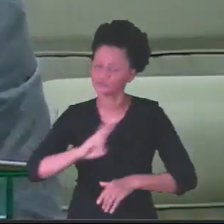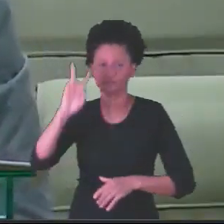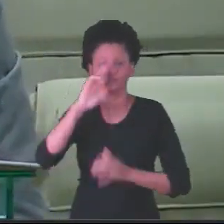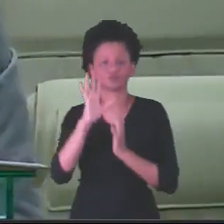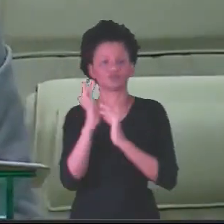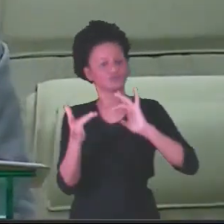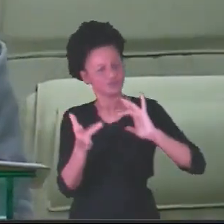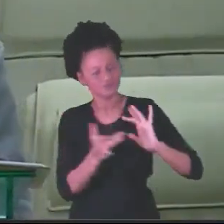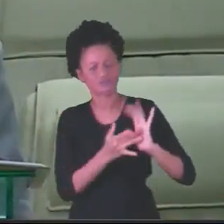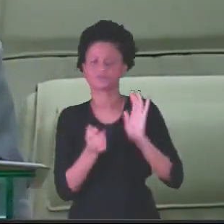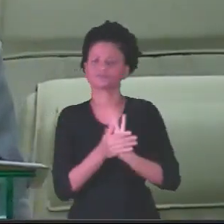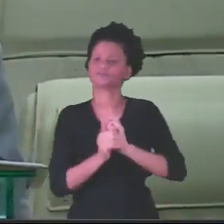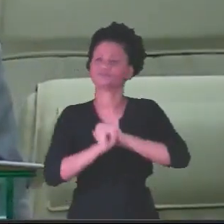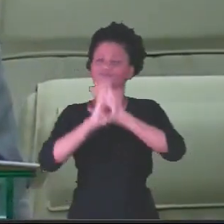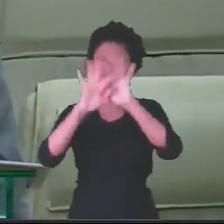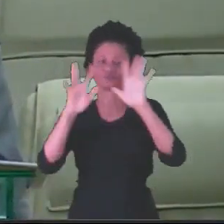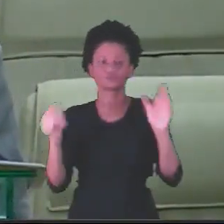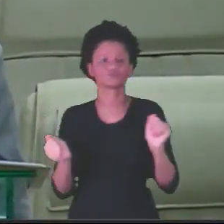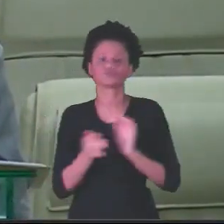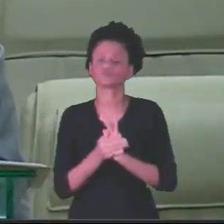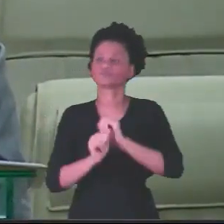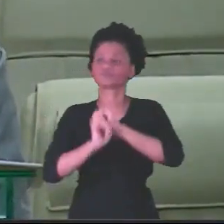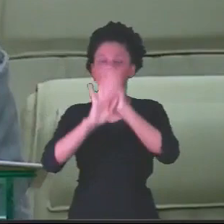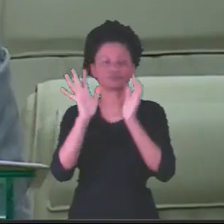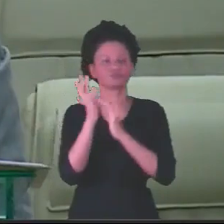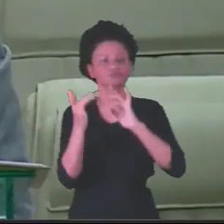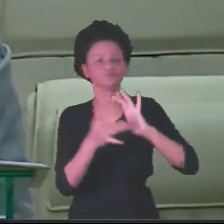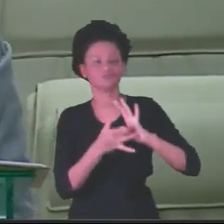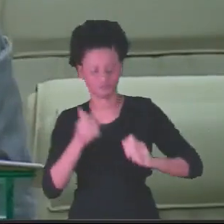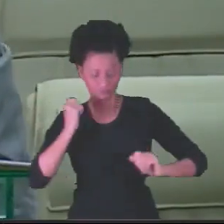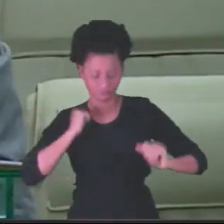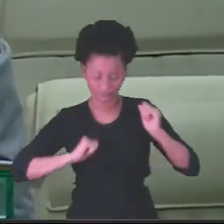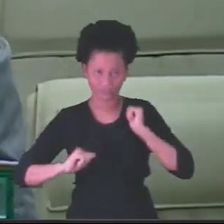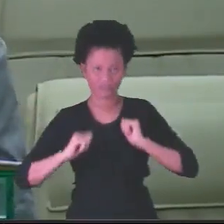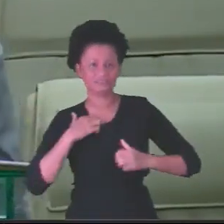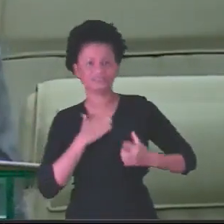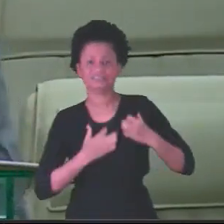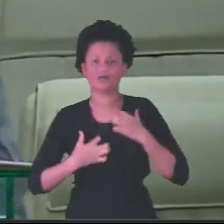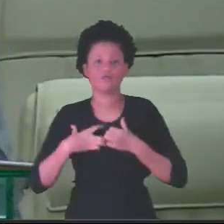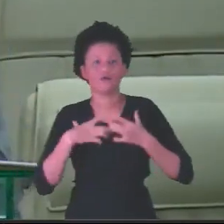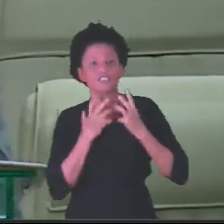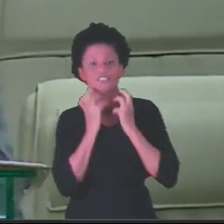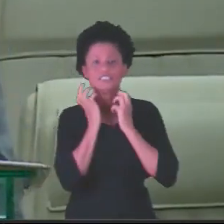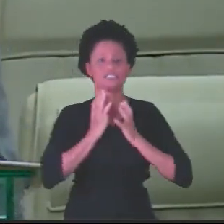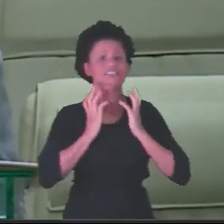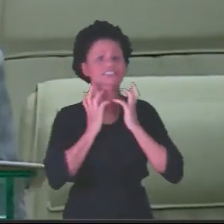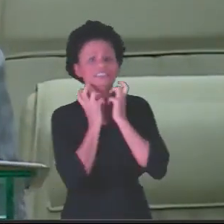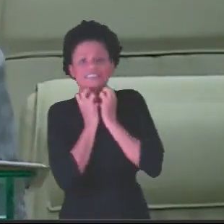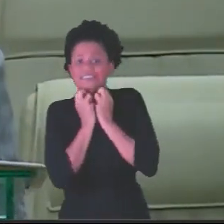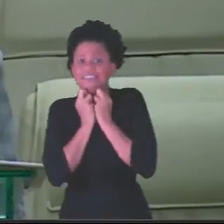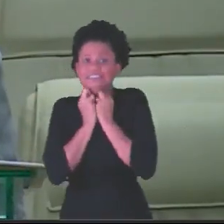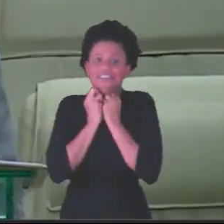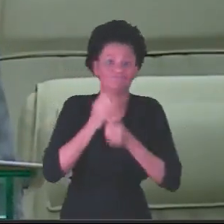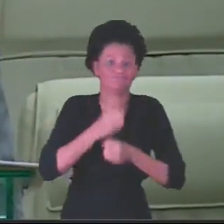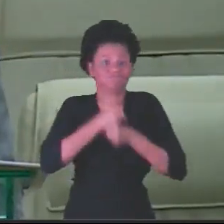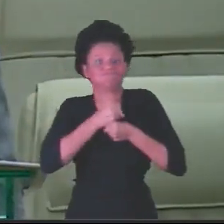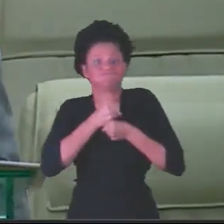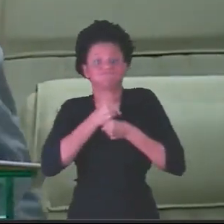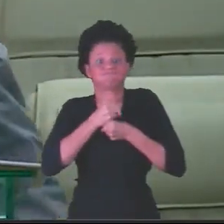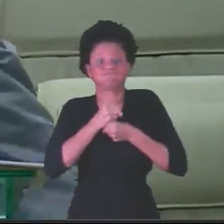glórias a jesus ansiedade inquietação sufocamento aperto